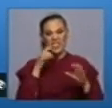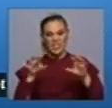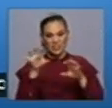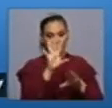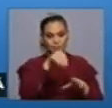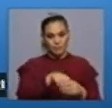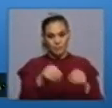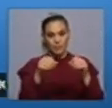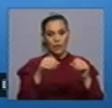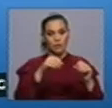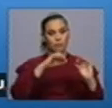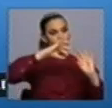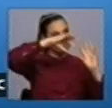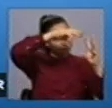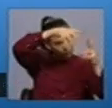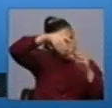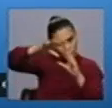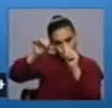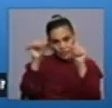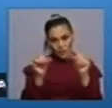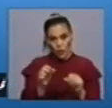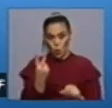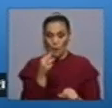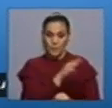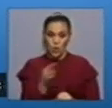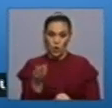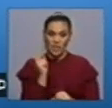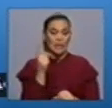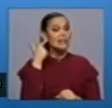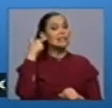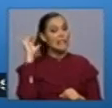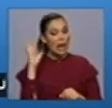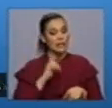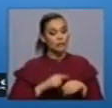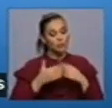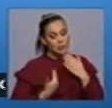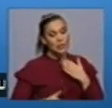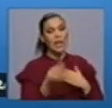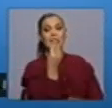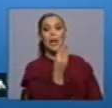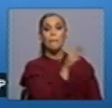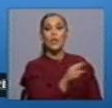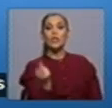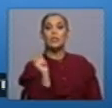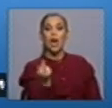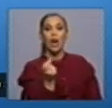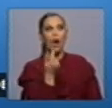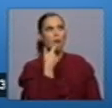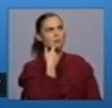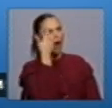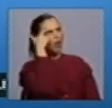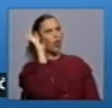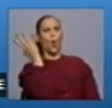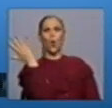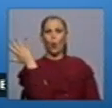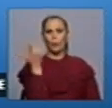solar. Depois desses 2 milhões de anos, tivemos um período de 3 milhões de anos em que, Cristiano, não há outra maneira de dizer isto, foi a loucura para Júpiter. Ou